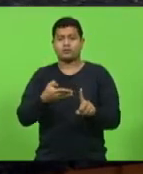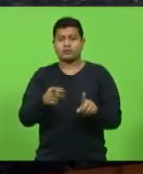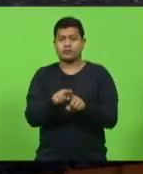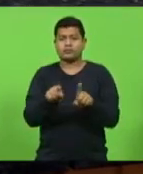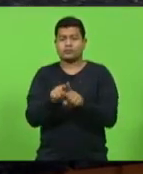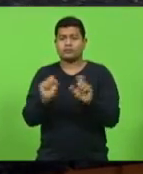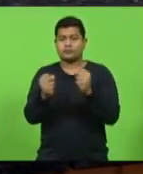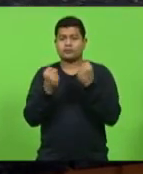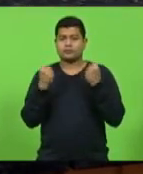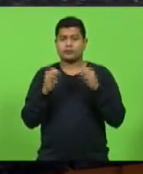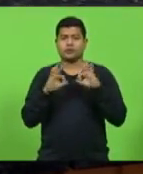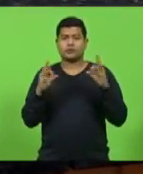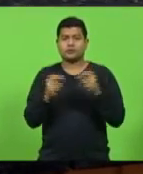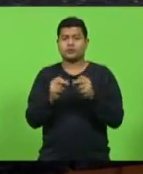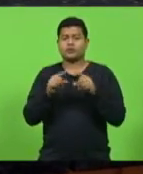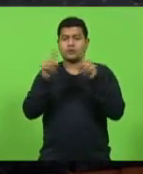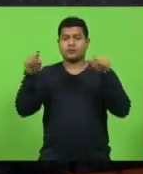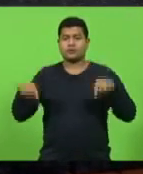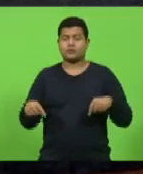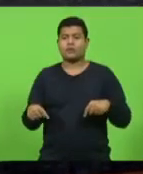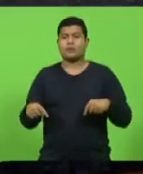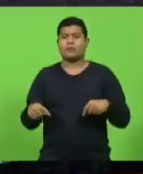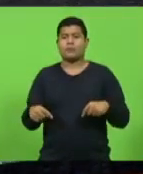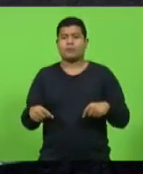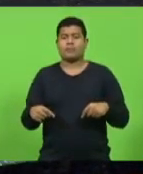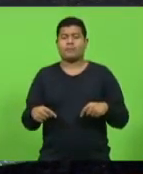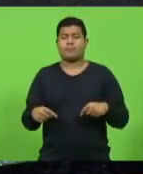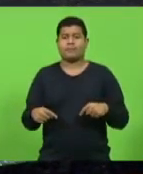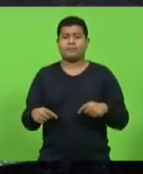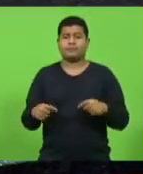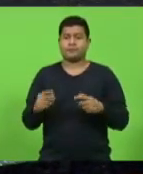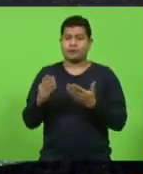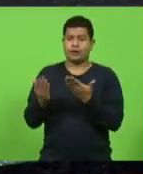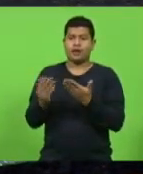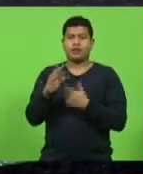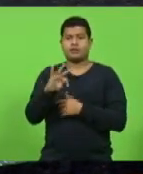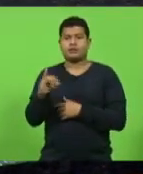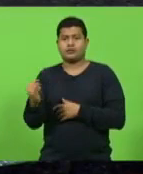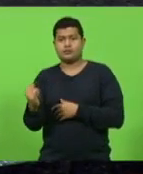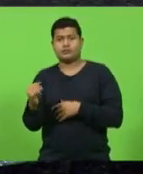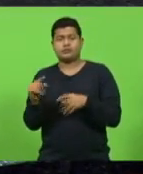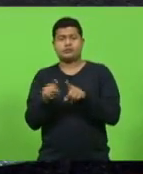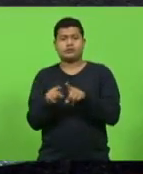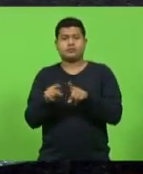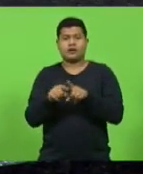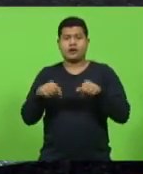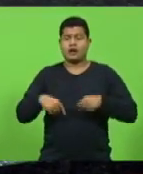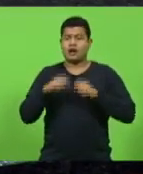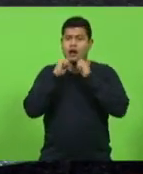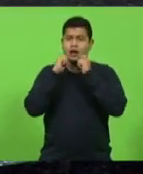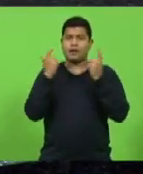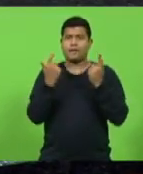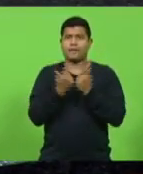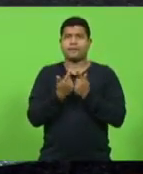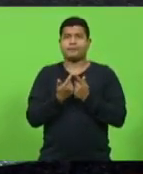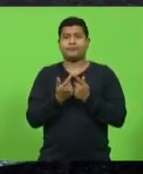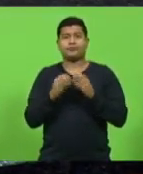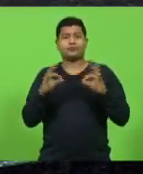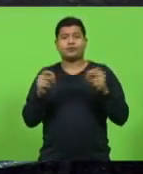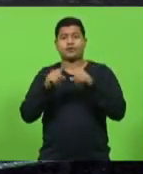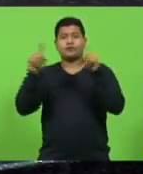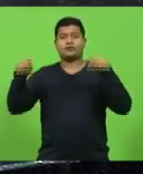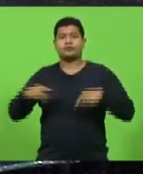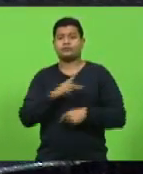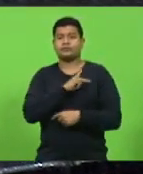os servidores, tanto do TJ quanto aqui da LESC, né, de todos os servidores públicos